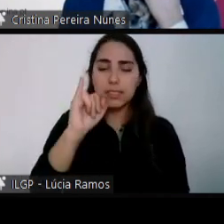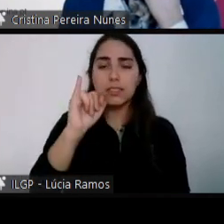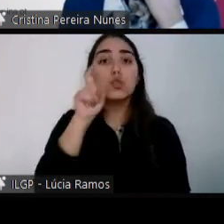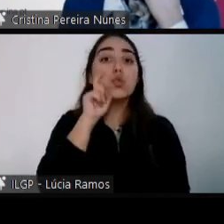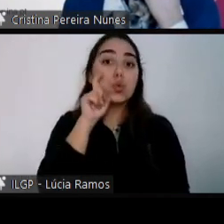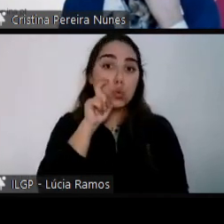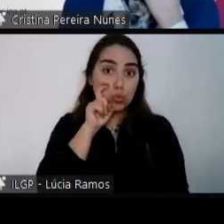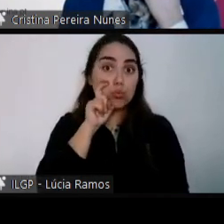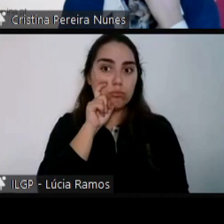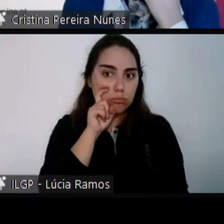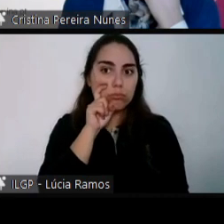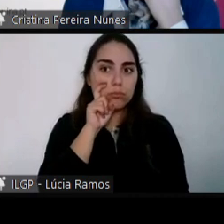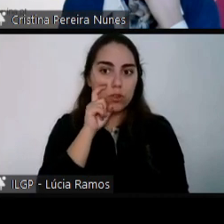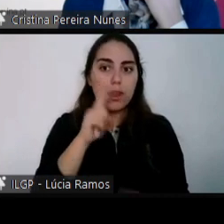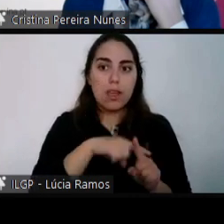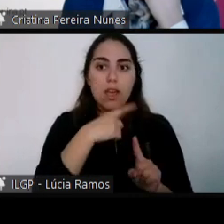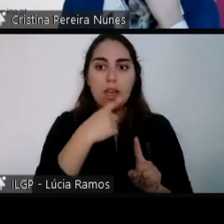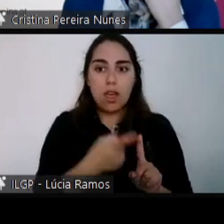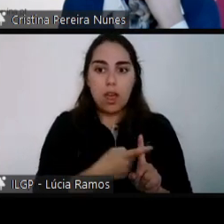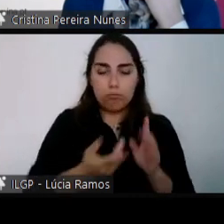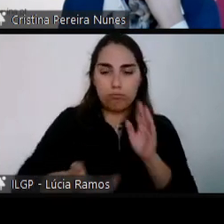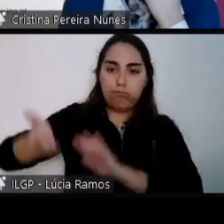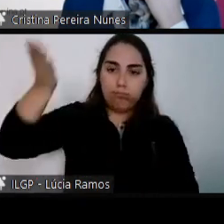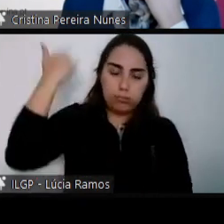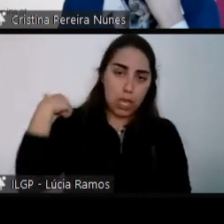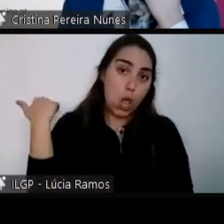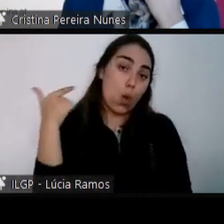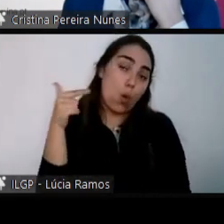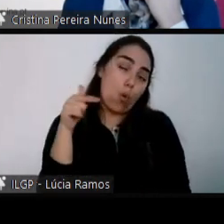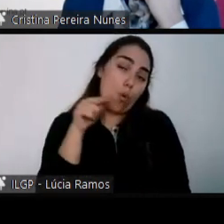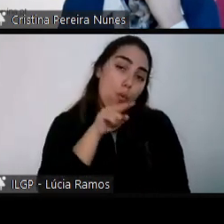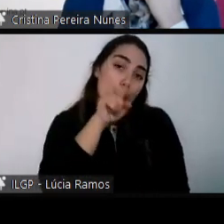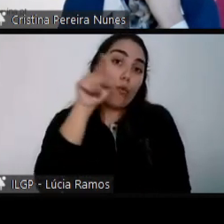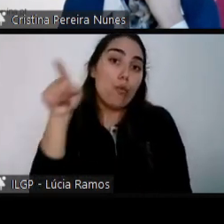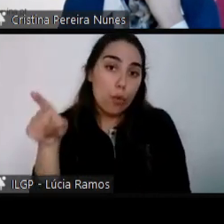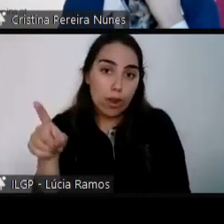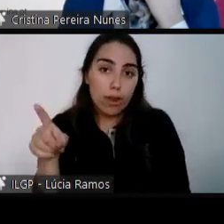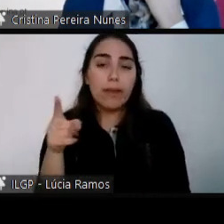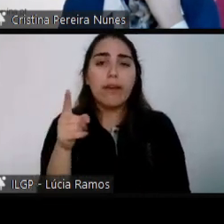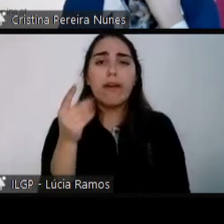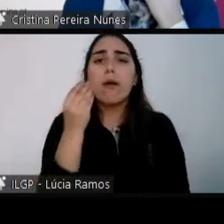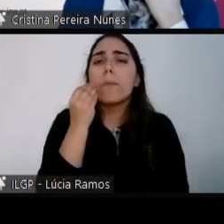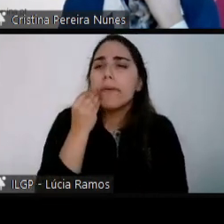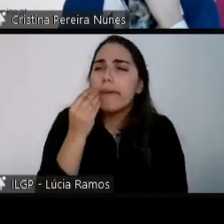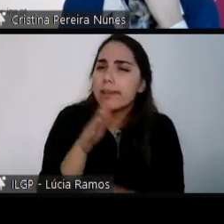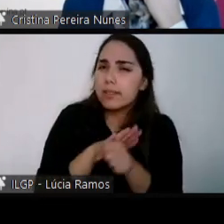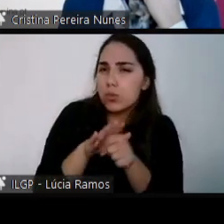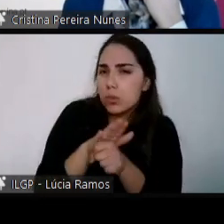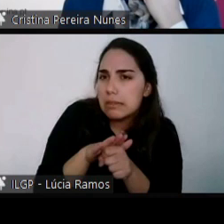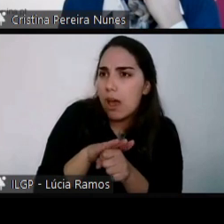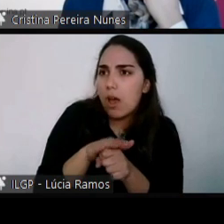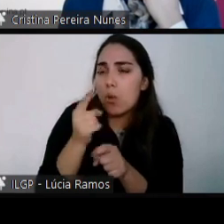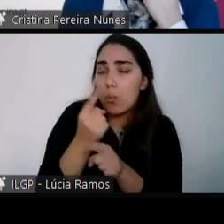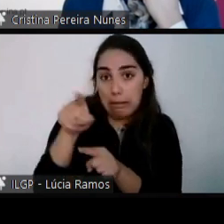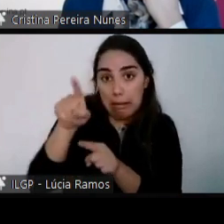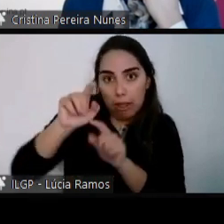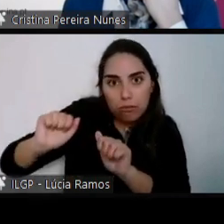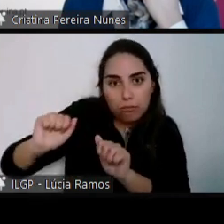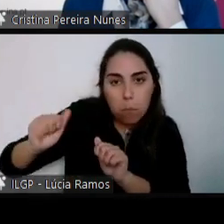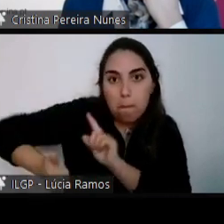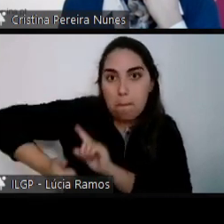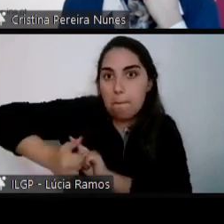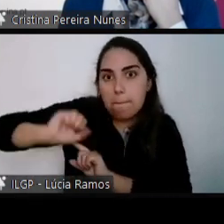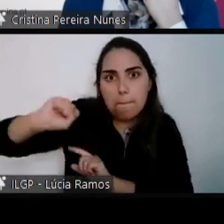como tinha dito, e eu lembro-me de consultar a Liberty Seguros porque ela era inovadora nesta matéria. E fui dar com o diretor de planeamento, na altura,